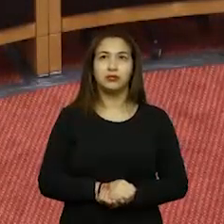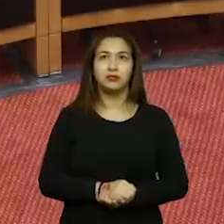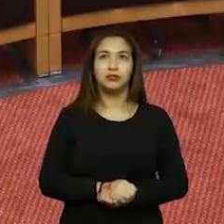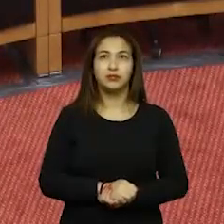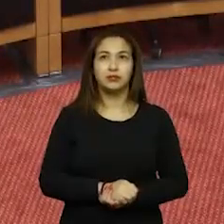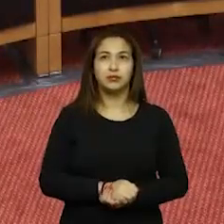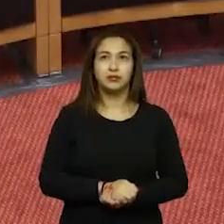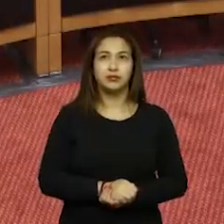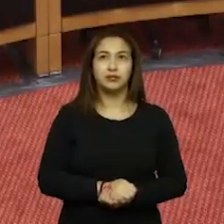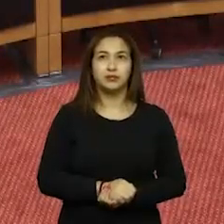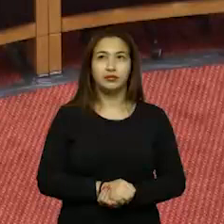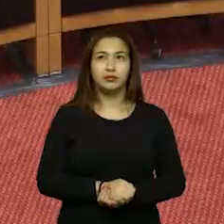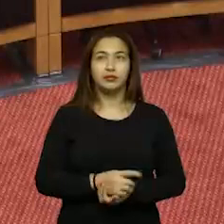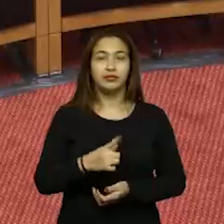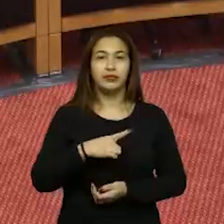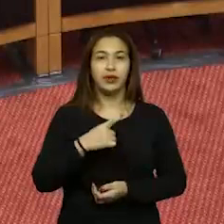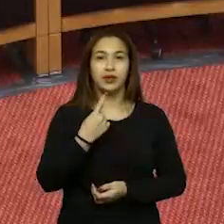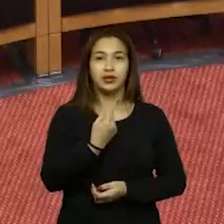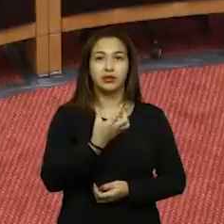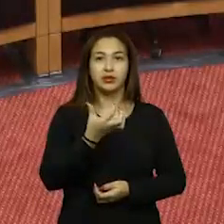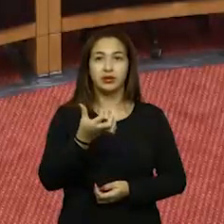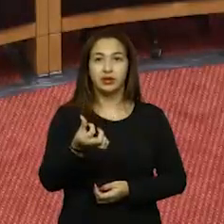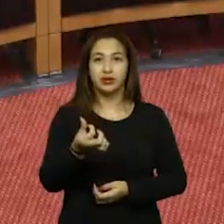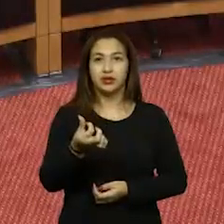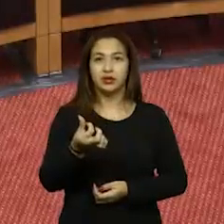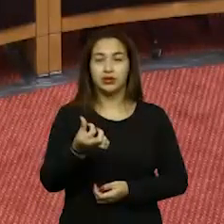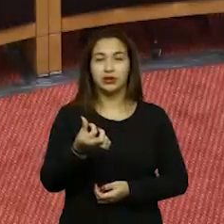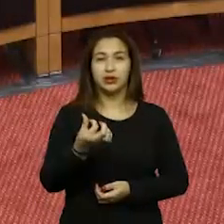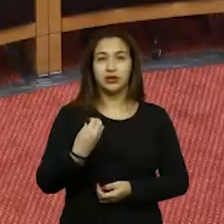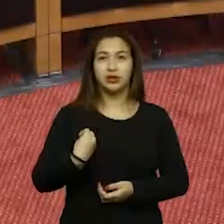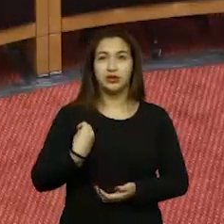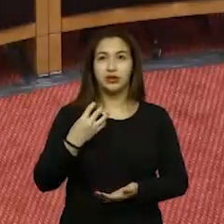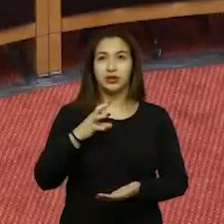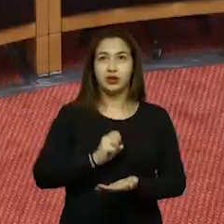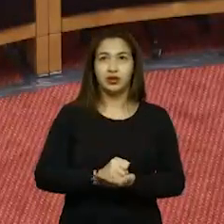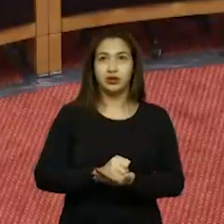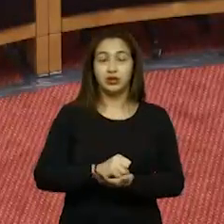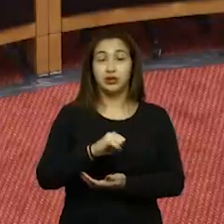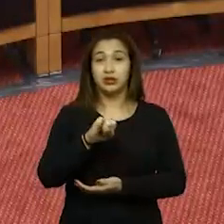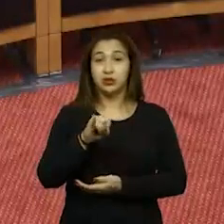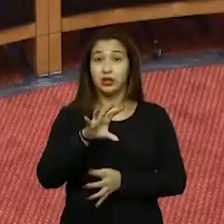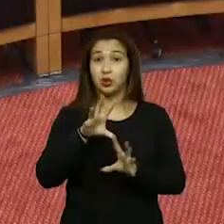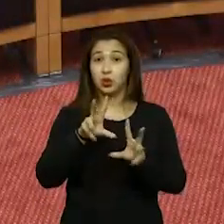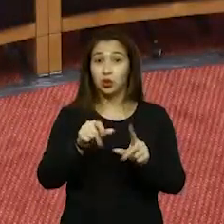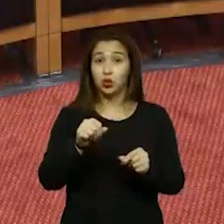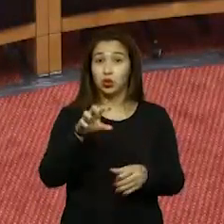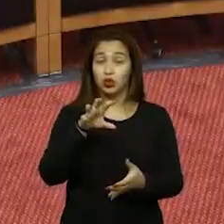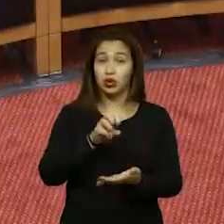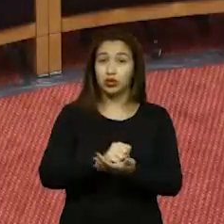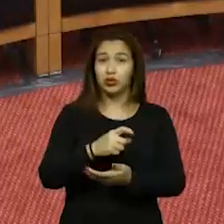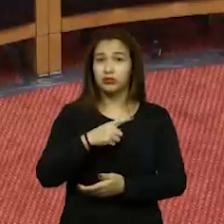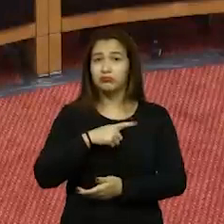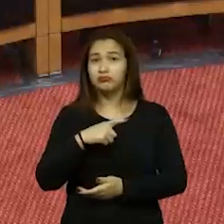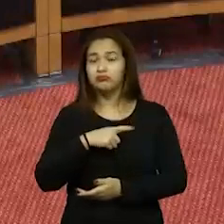Nós temos 16 presenças registradas, se todos os deputados registraram.